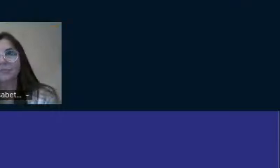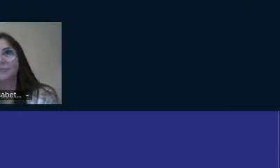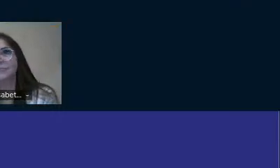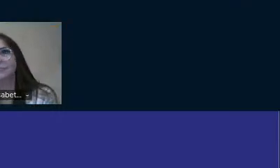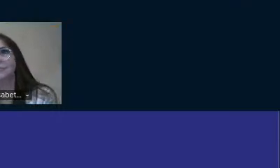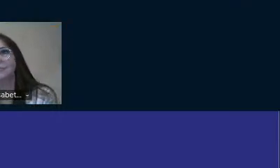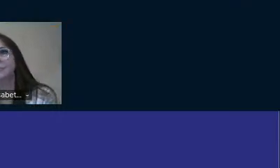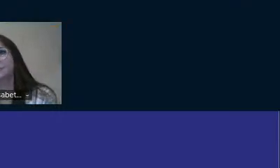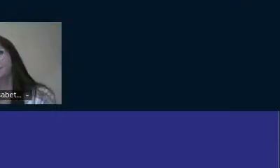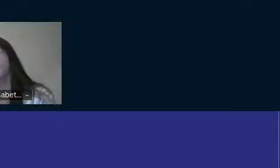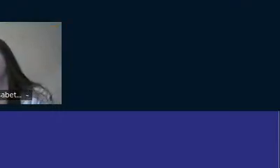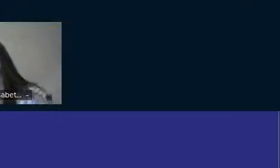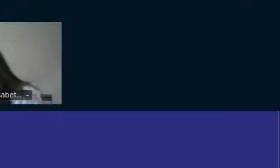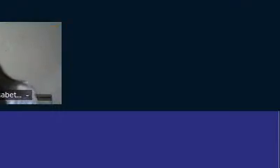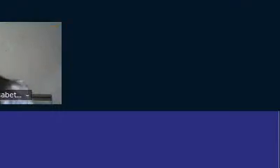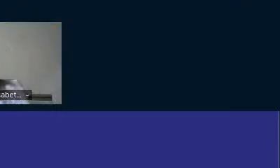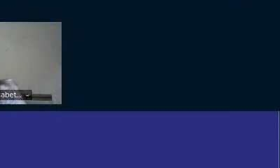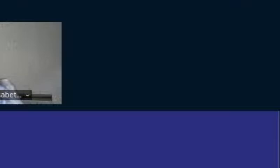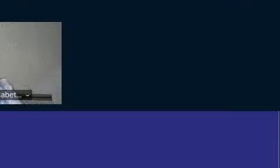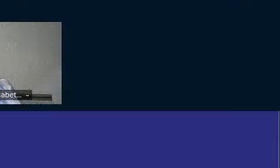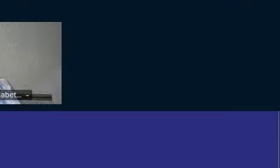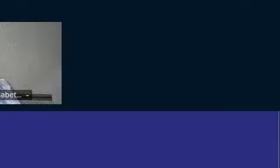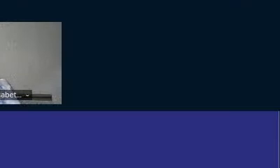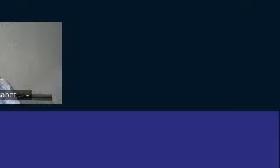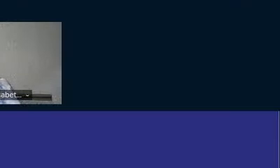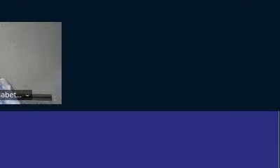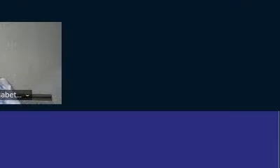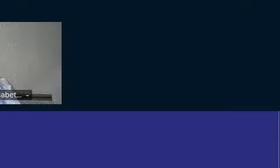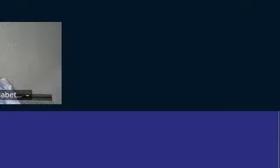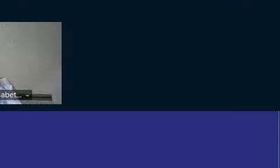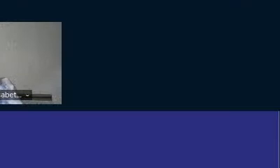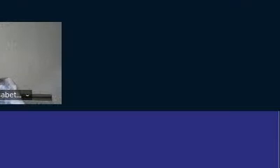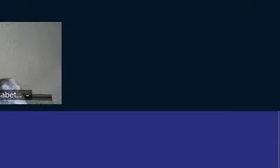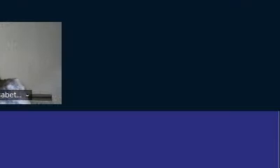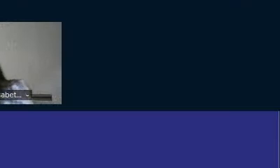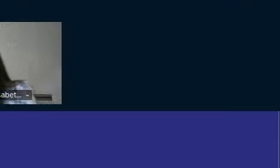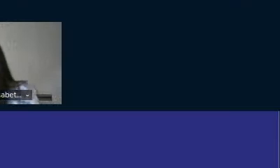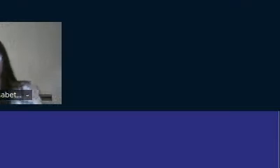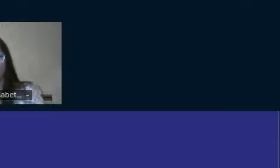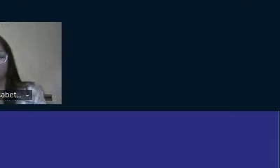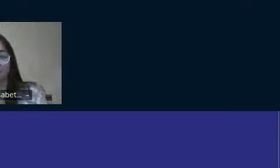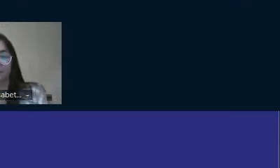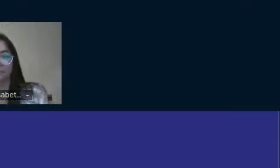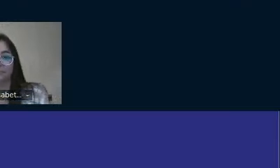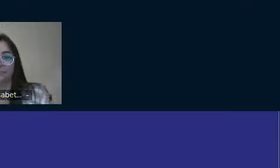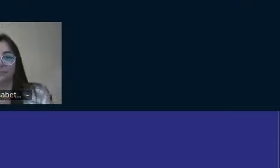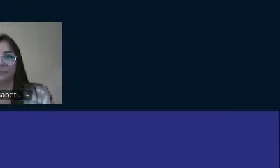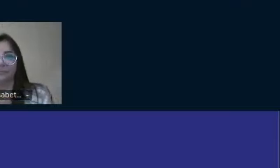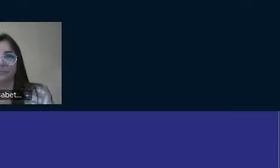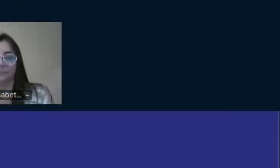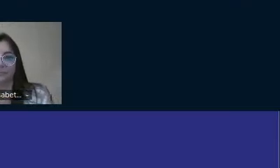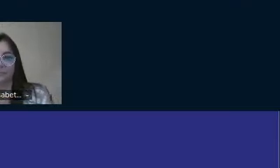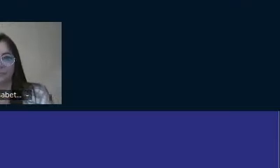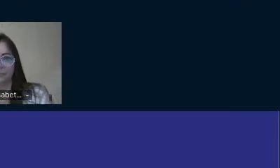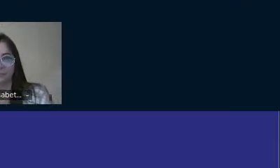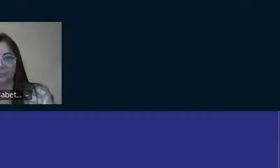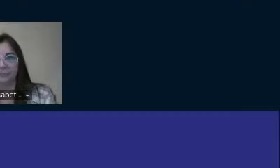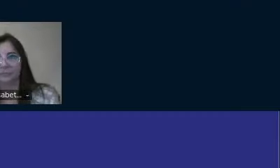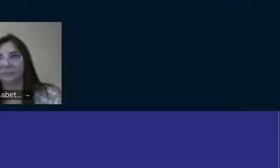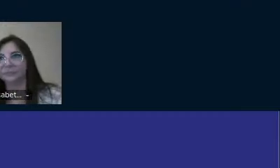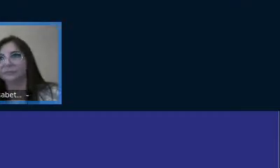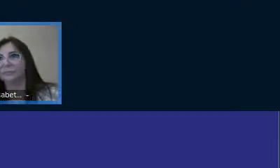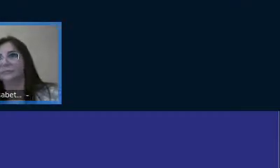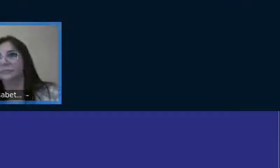Tem uma pergunta ali ainda da Nicole, e ela perguntou o seguinte: professora, então a literatura em Libras pode ser